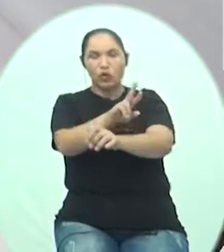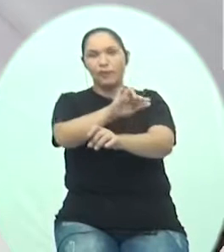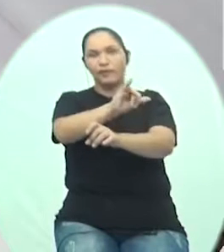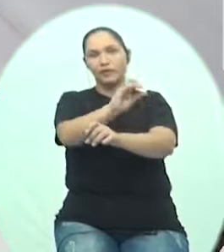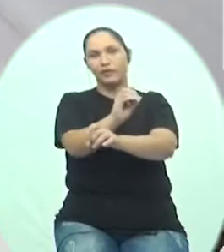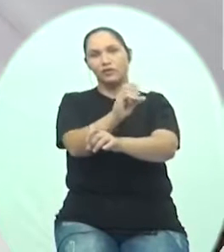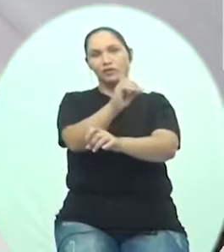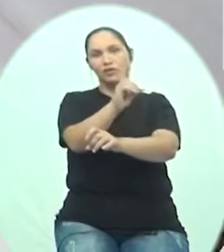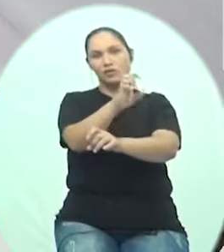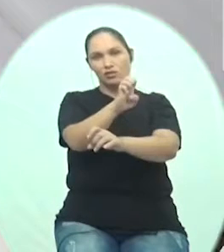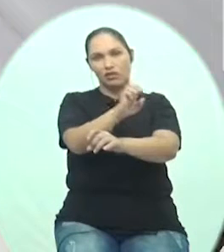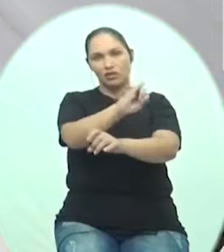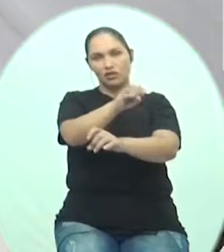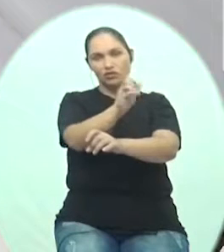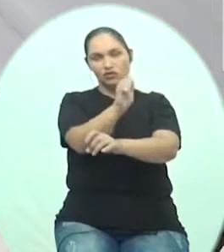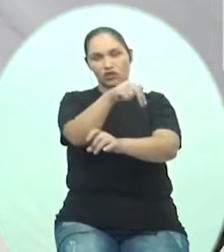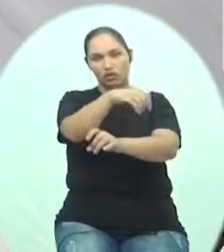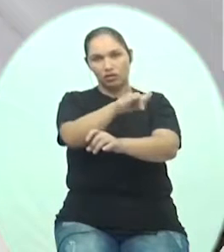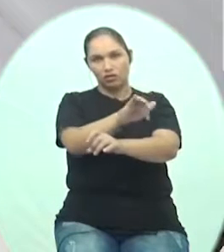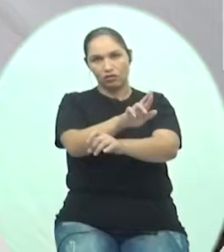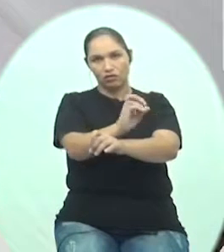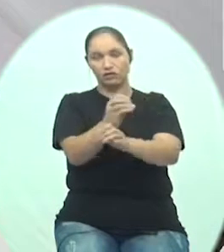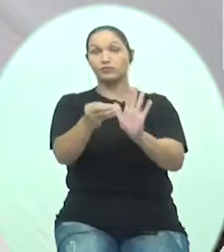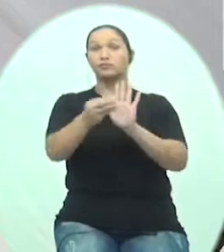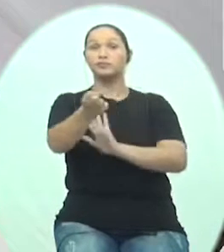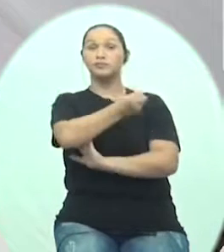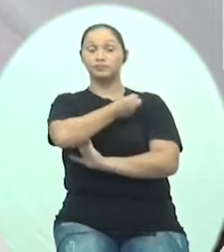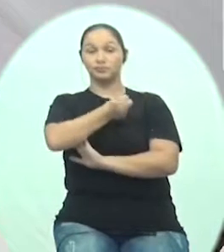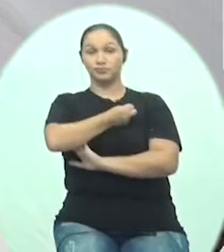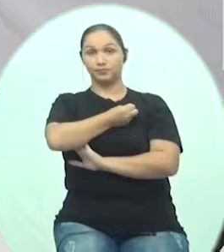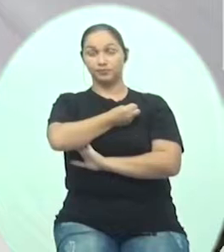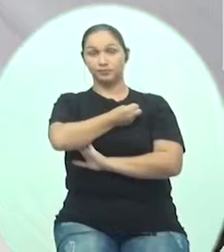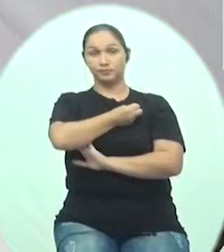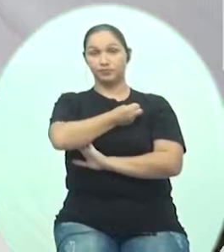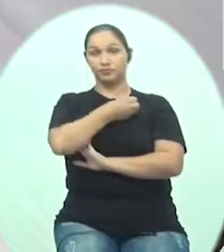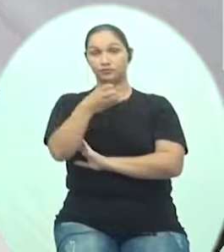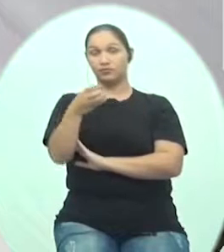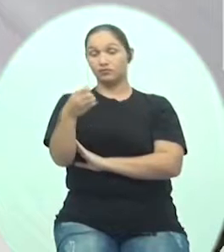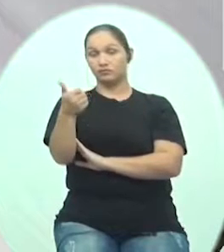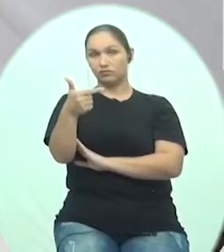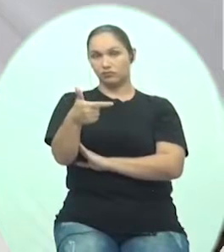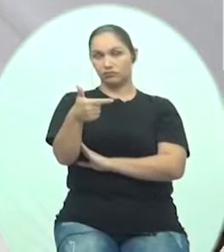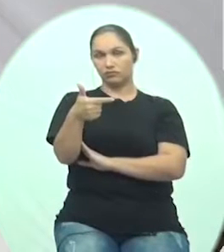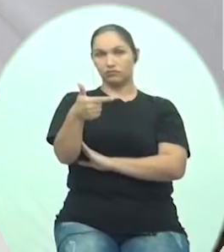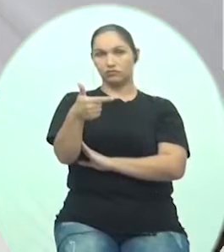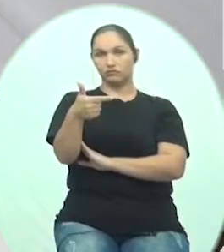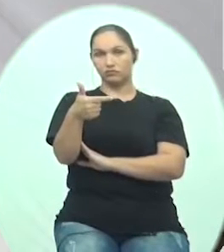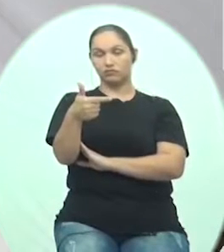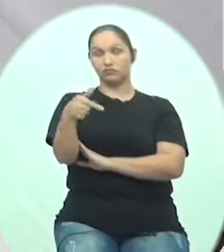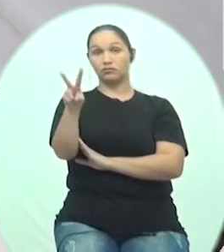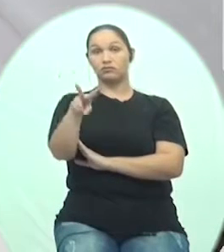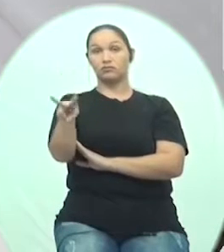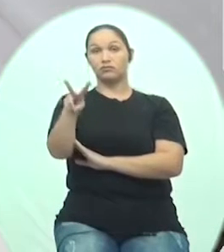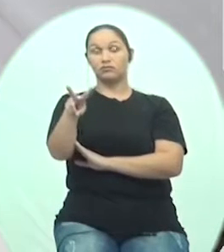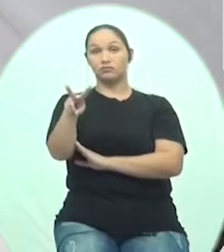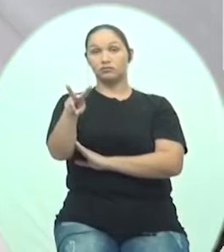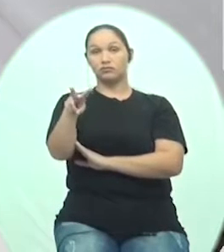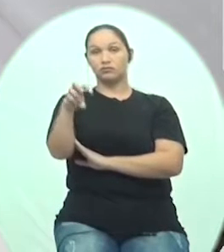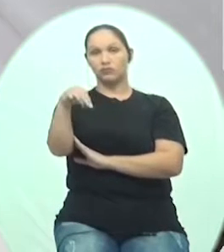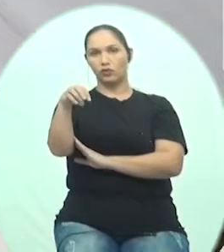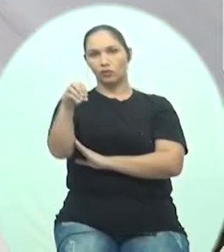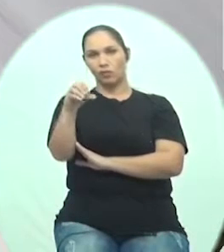Nossa Senhora da Salete indicação número 012/2020 autor Vereador